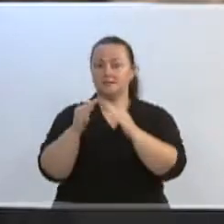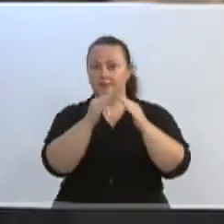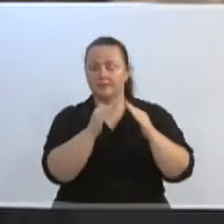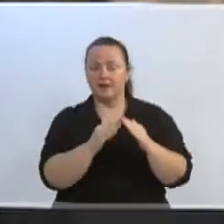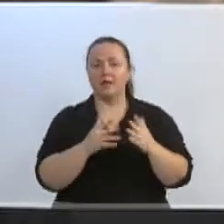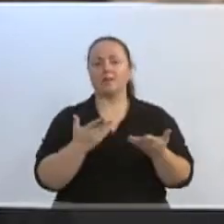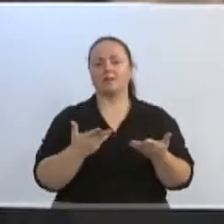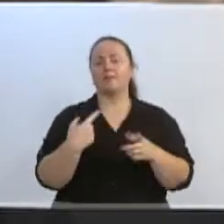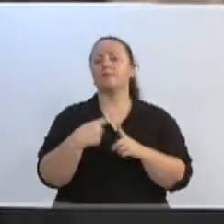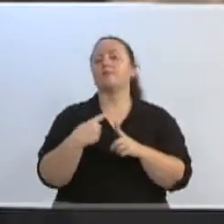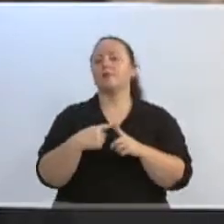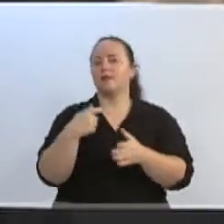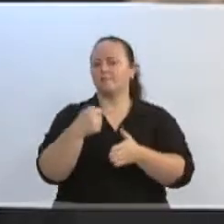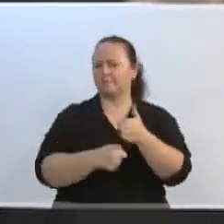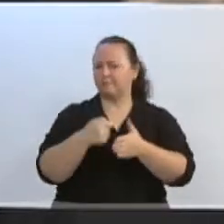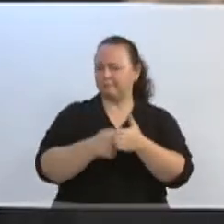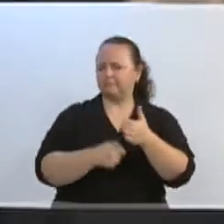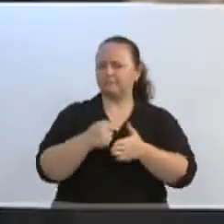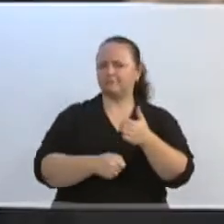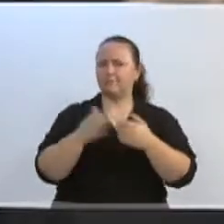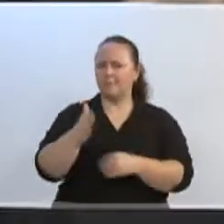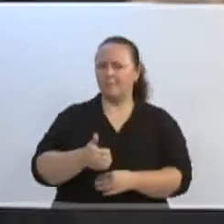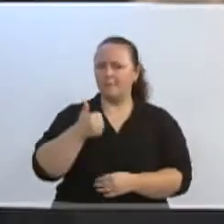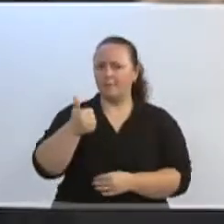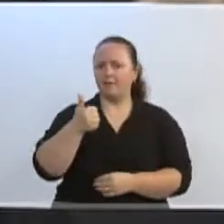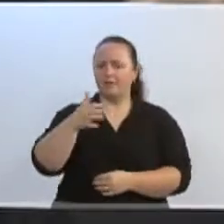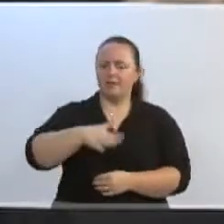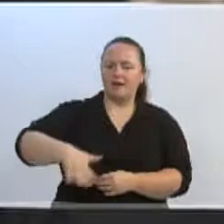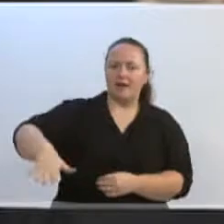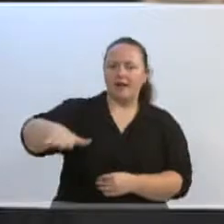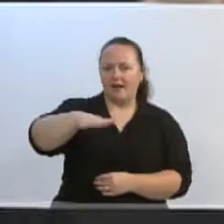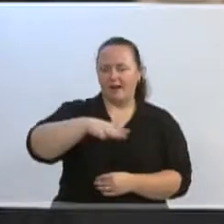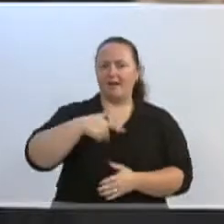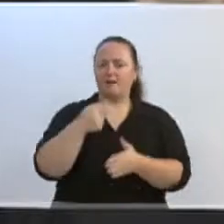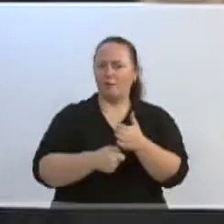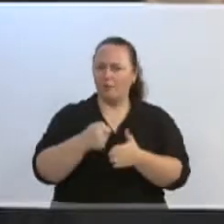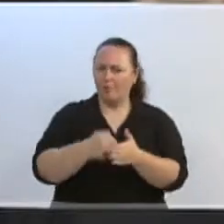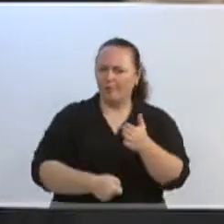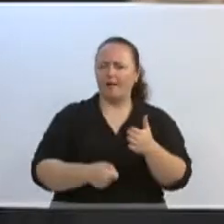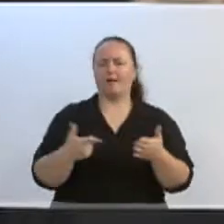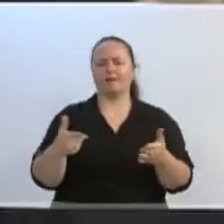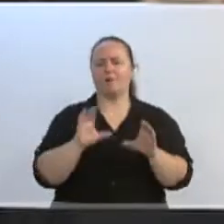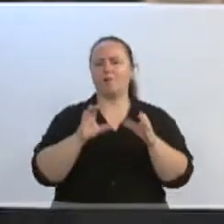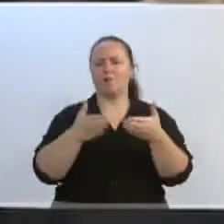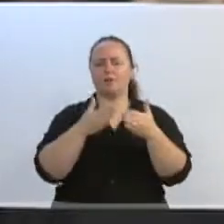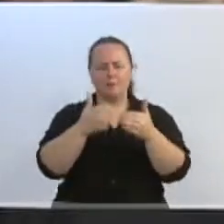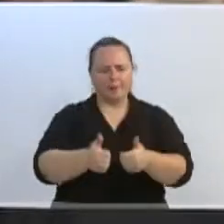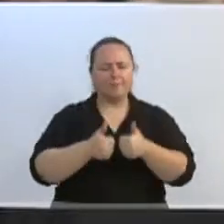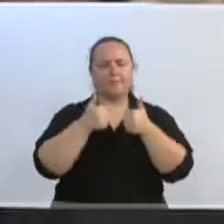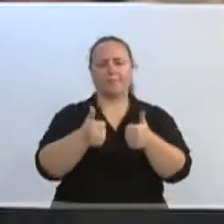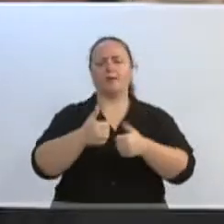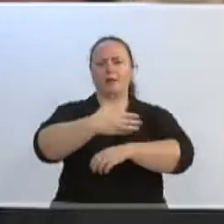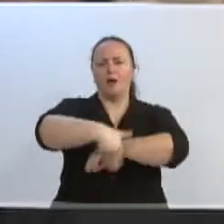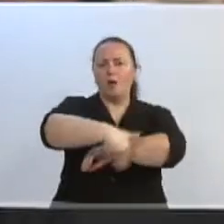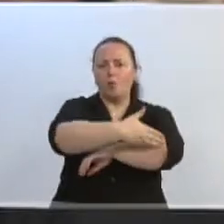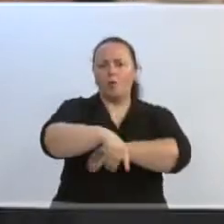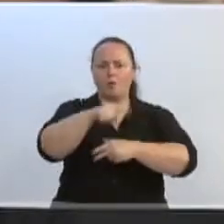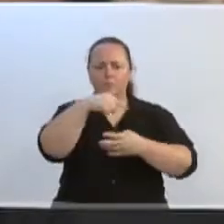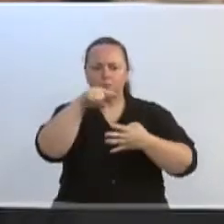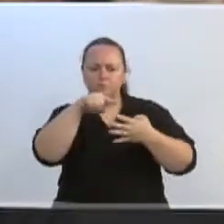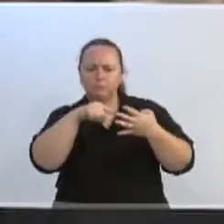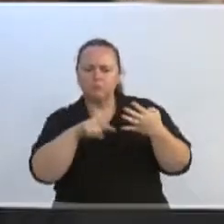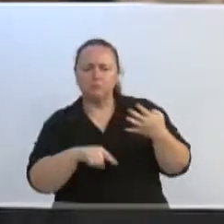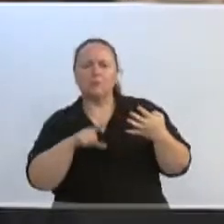às reivindicações de melhorias que estão sendo trabalhadas cobradas para a comunidade da rua paulo cinco para 15 filhos